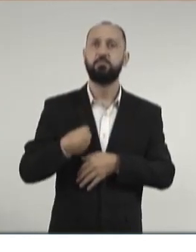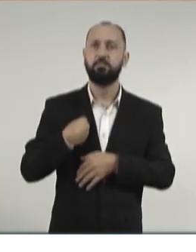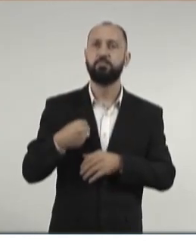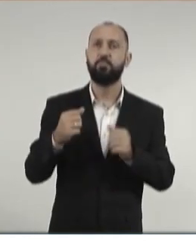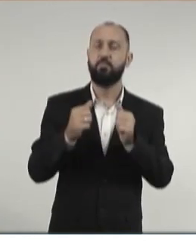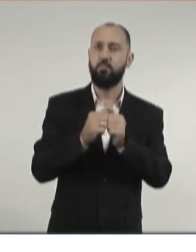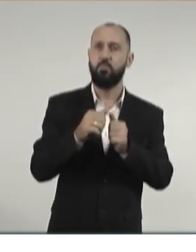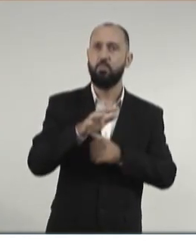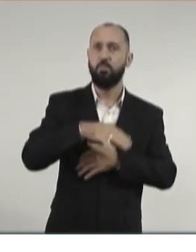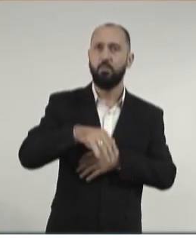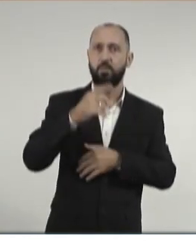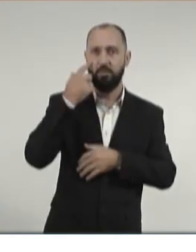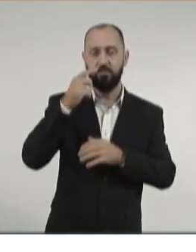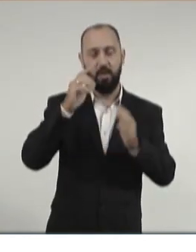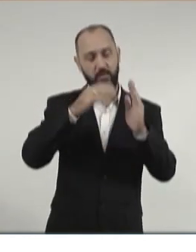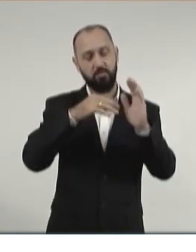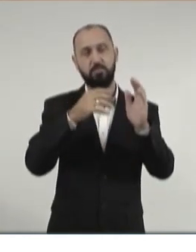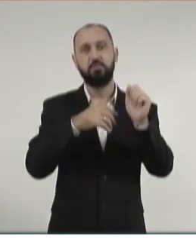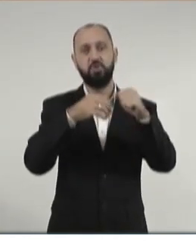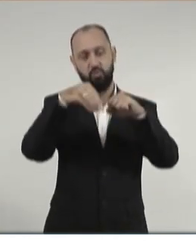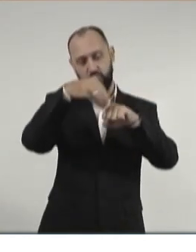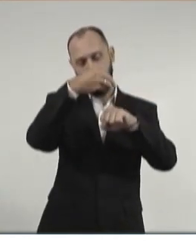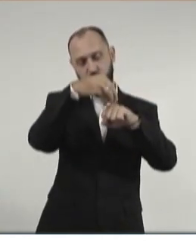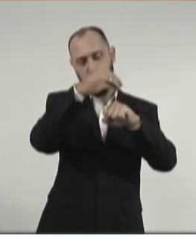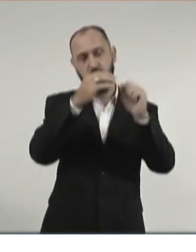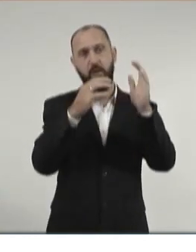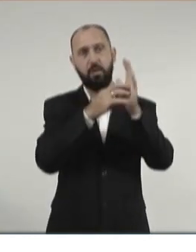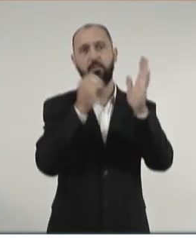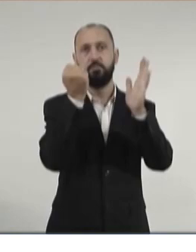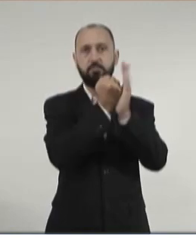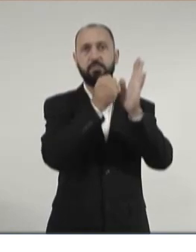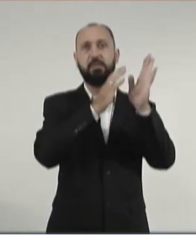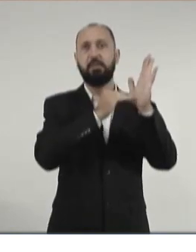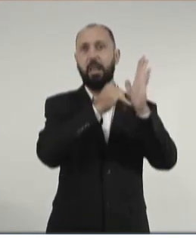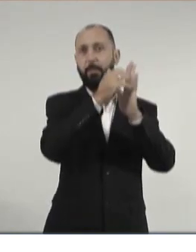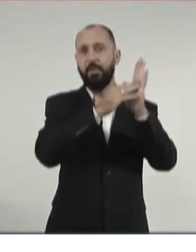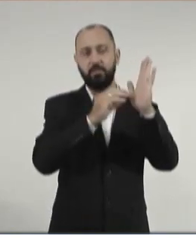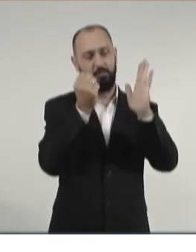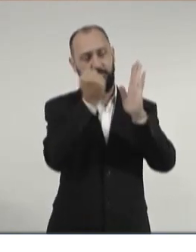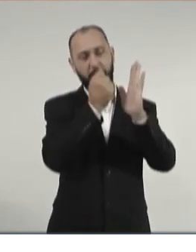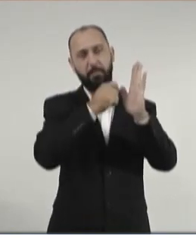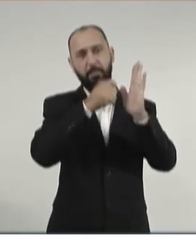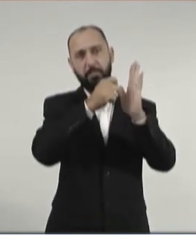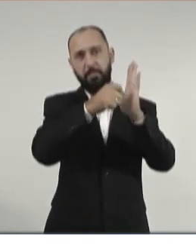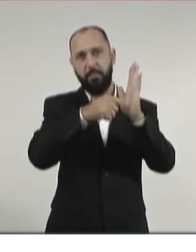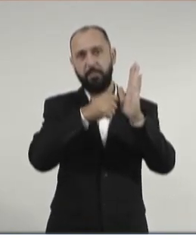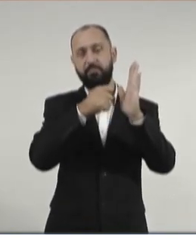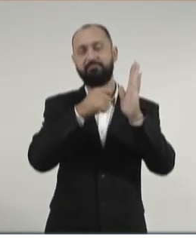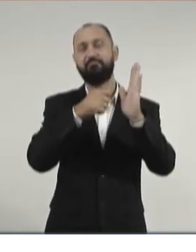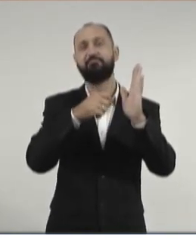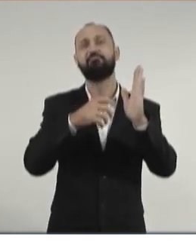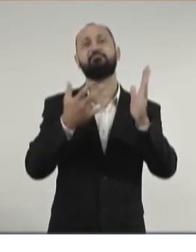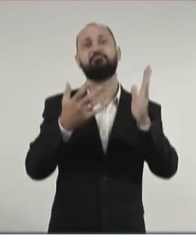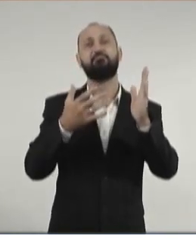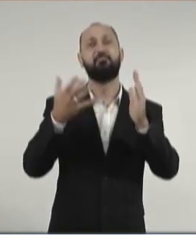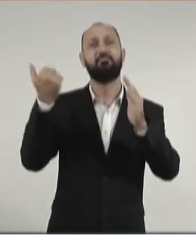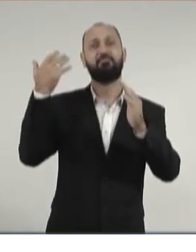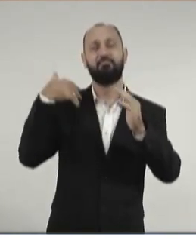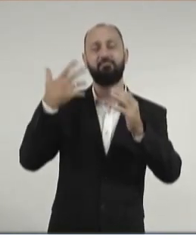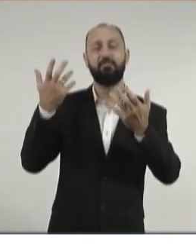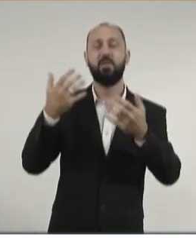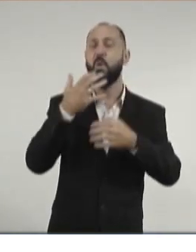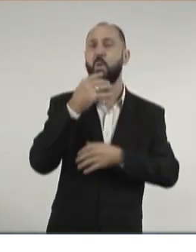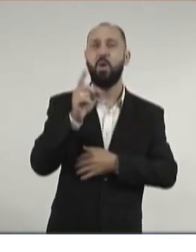ali, tem sítio arqueológico, né? Ali tem inscrições rupestres ali, então aquilo eu acho que pouca